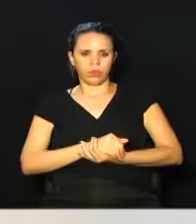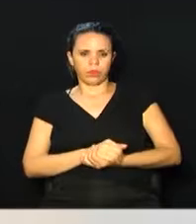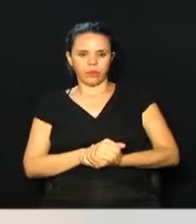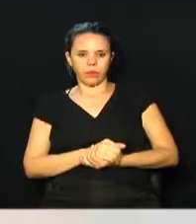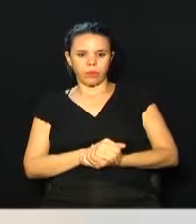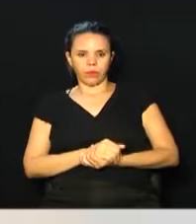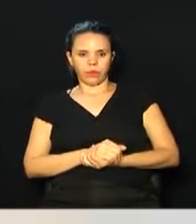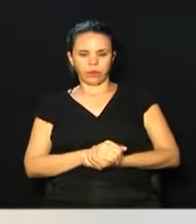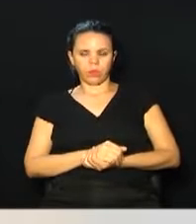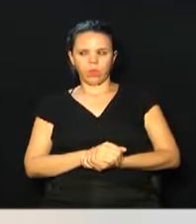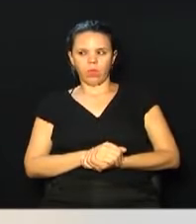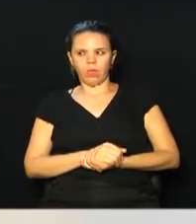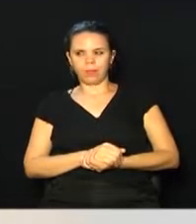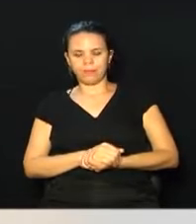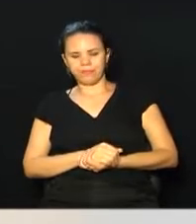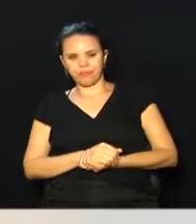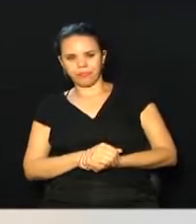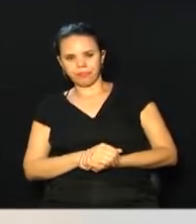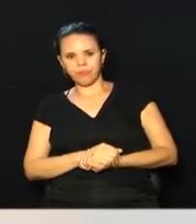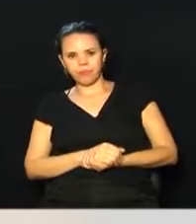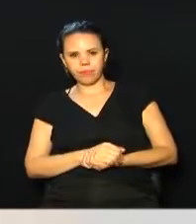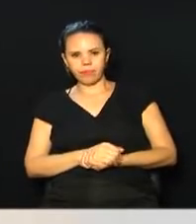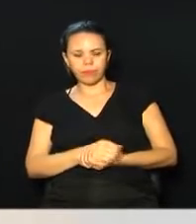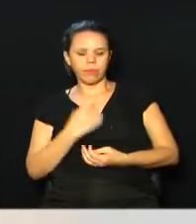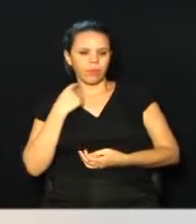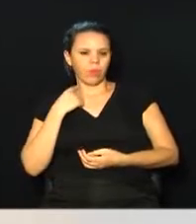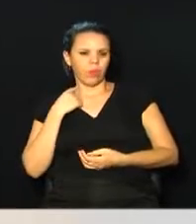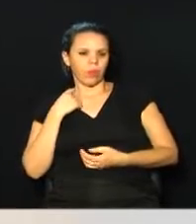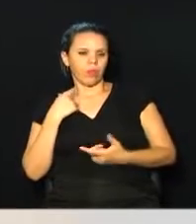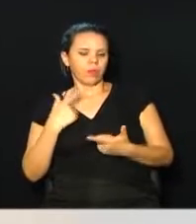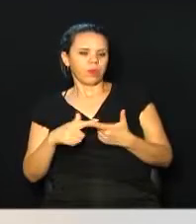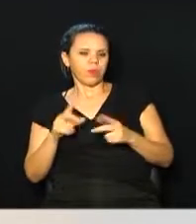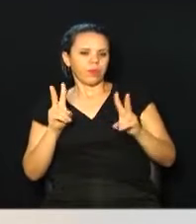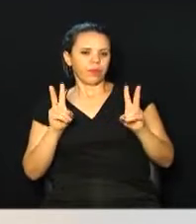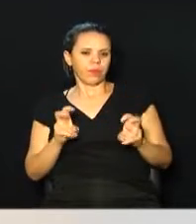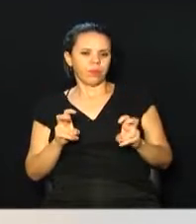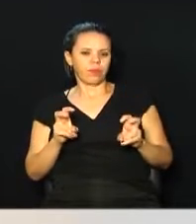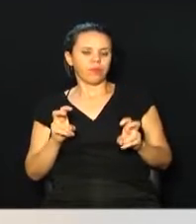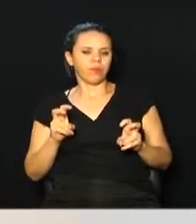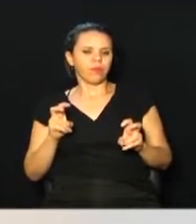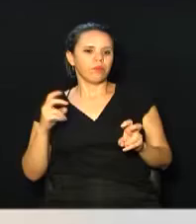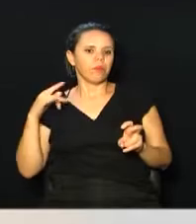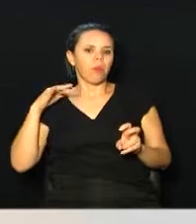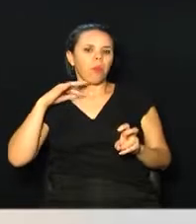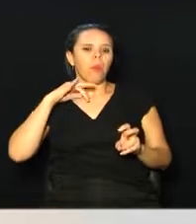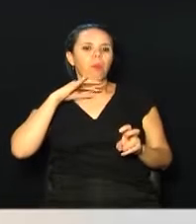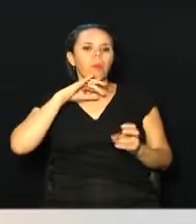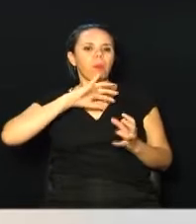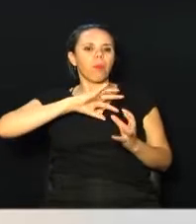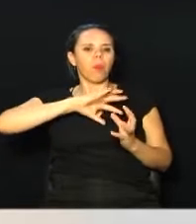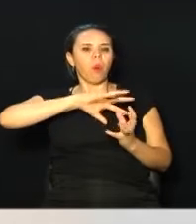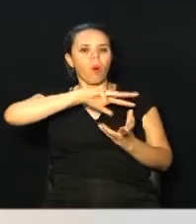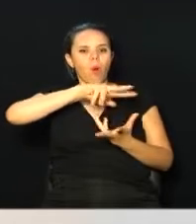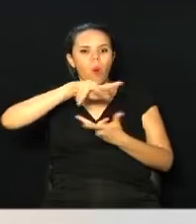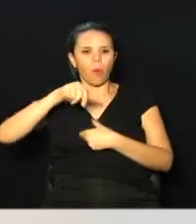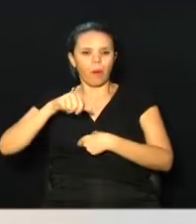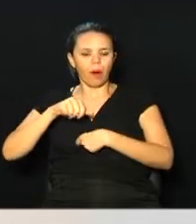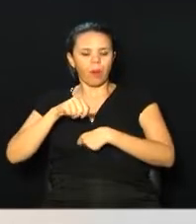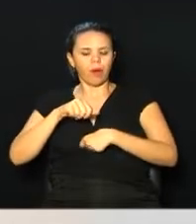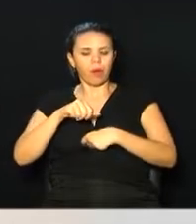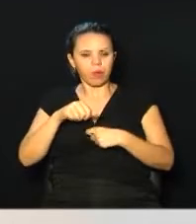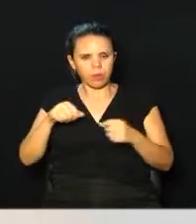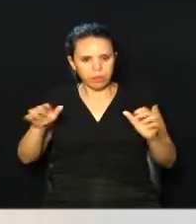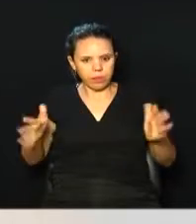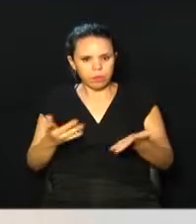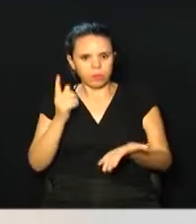Ou seja, o fenômeno chamado aquecimento global é que